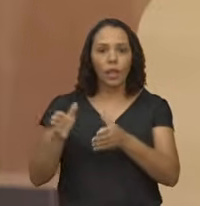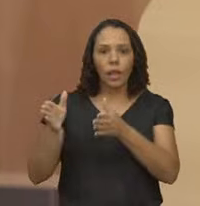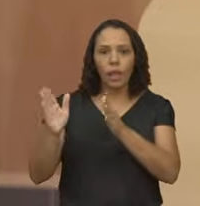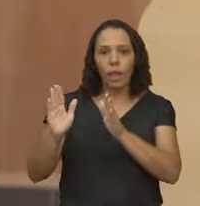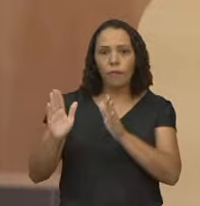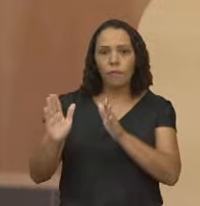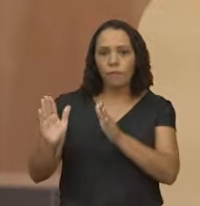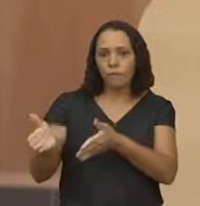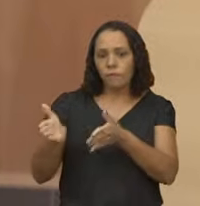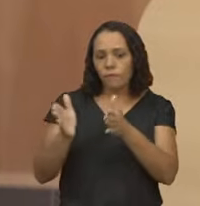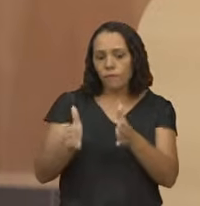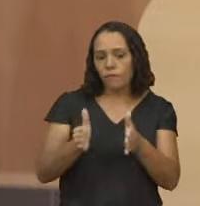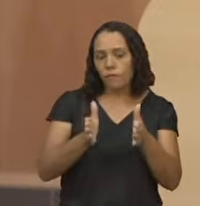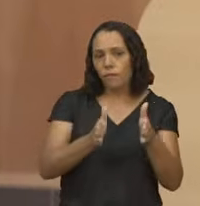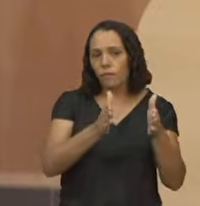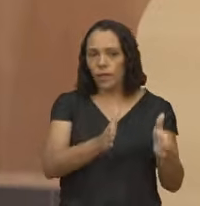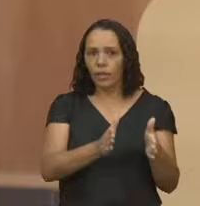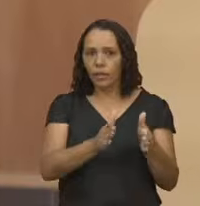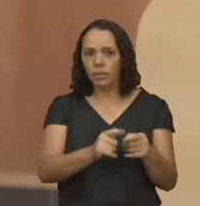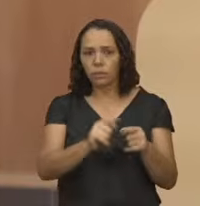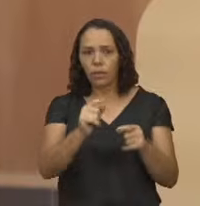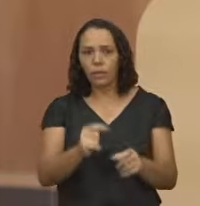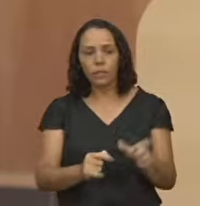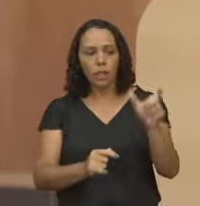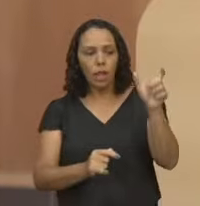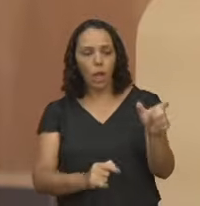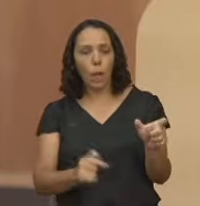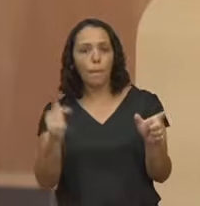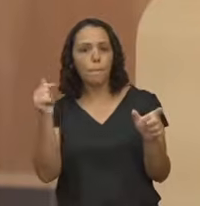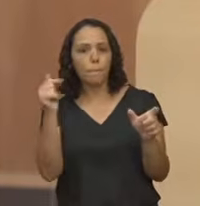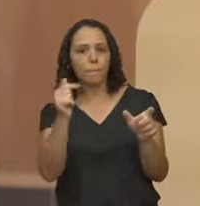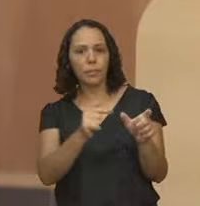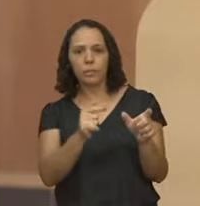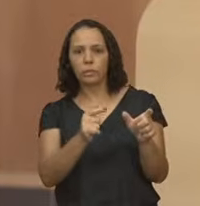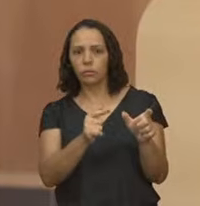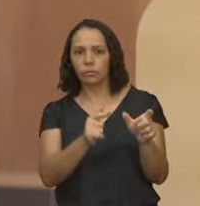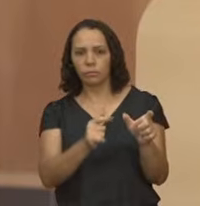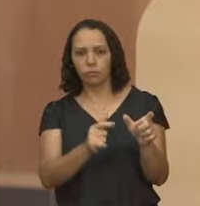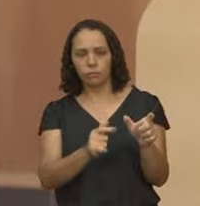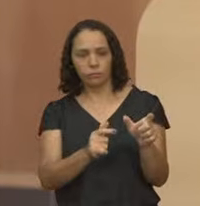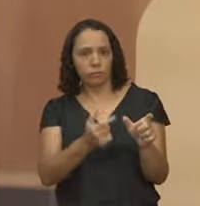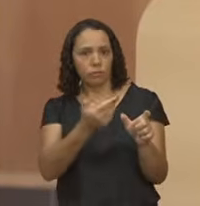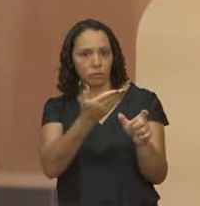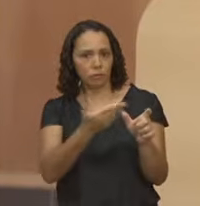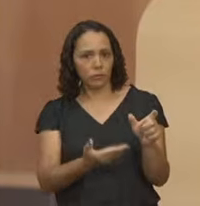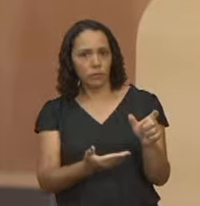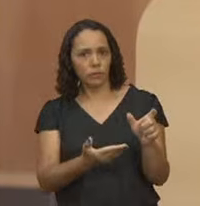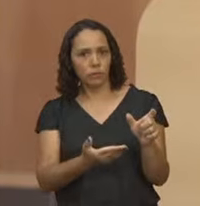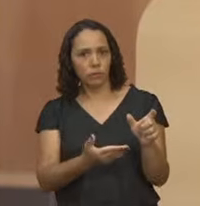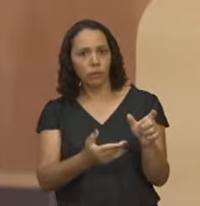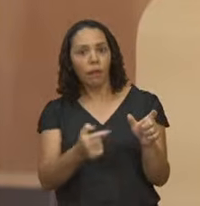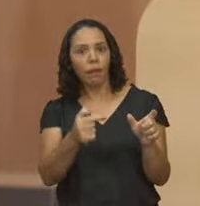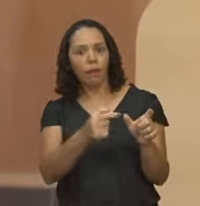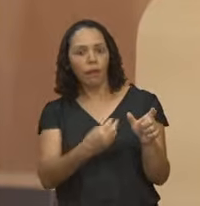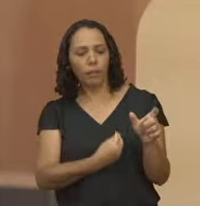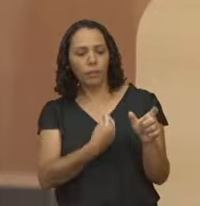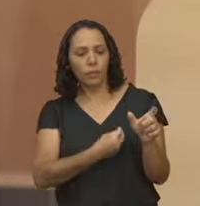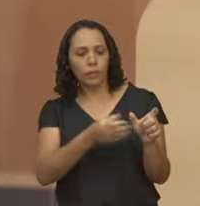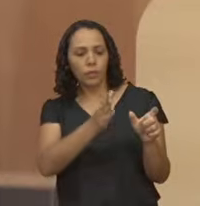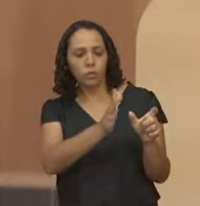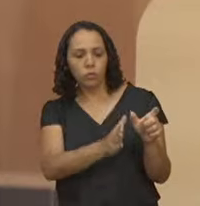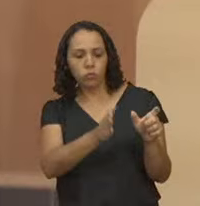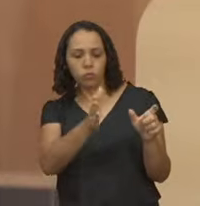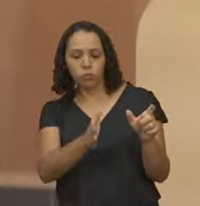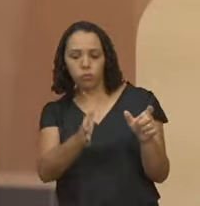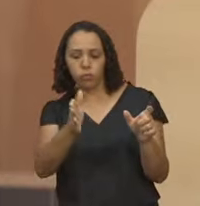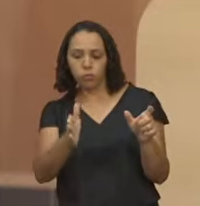essência da pessoa. A pessoa é a mesma. Só que quando a gente fala que a vida é interrompida, que essa mulher,